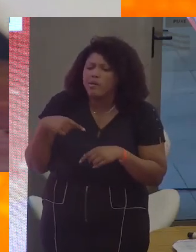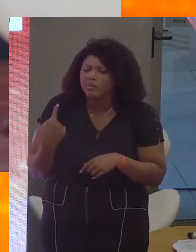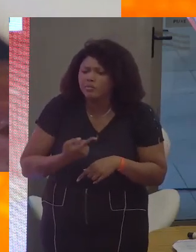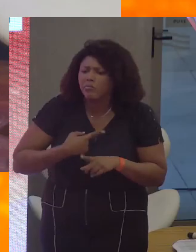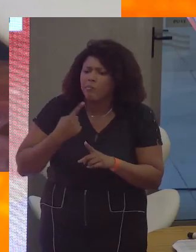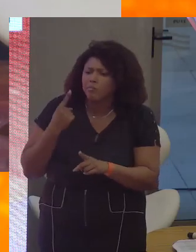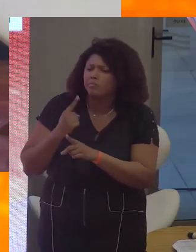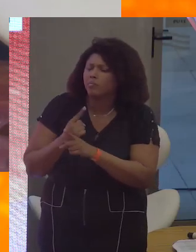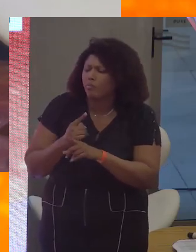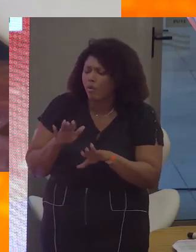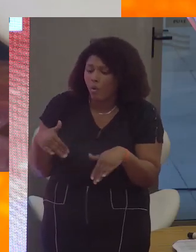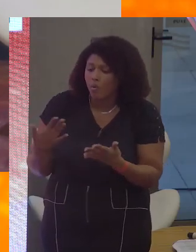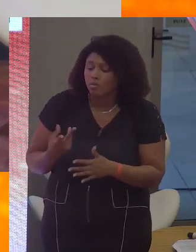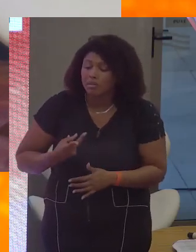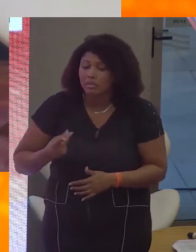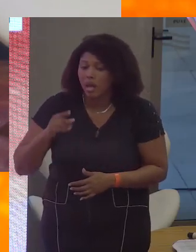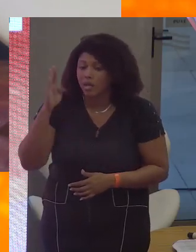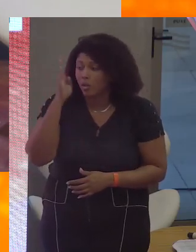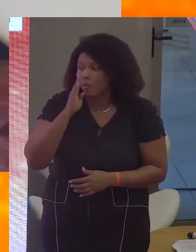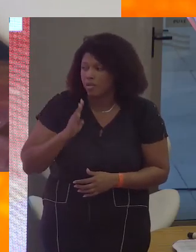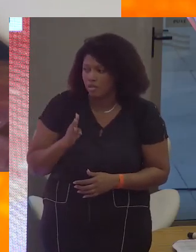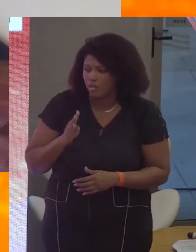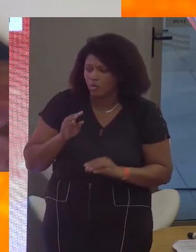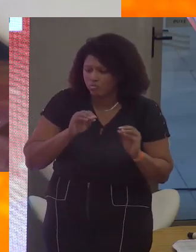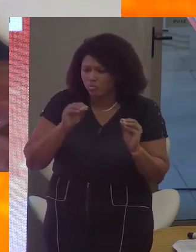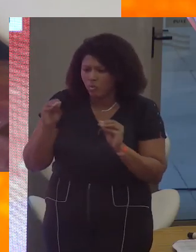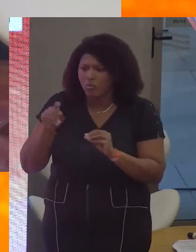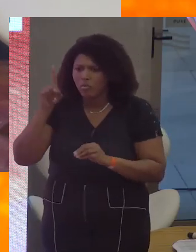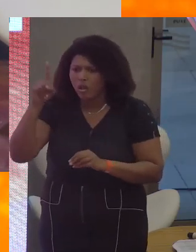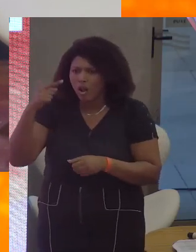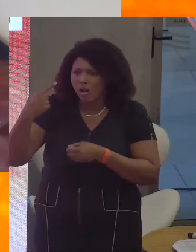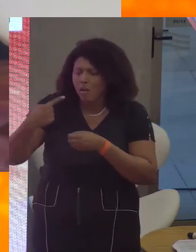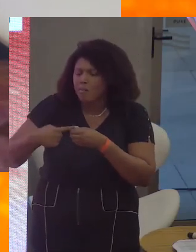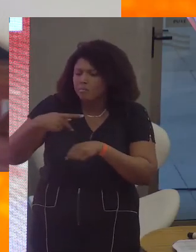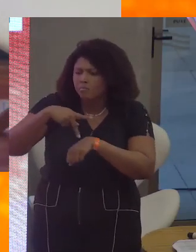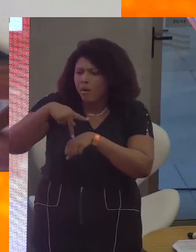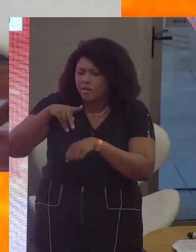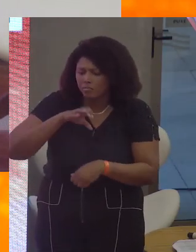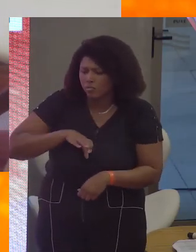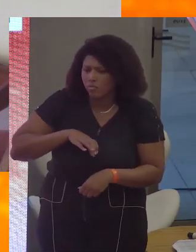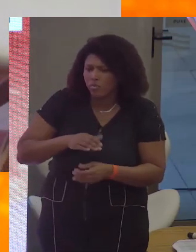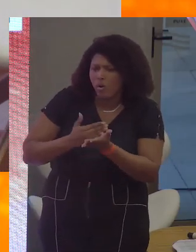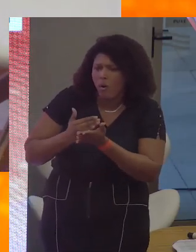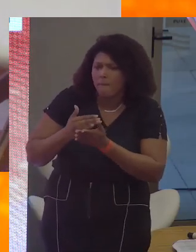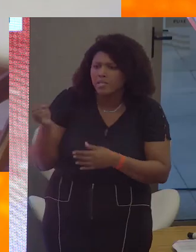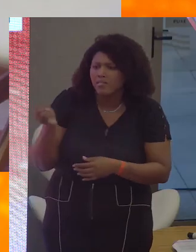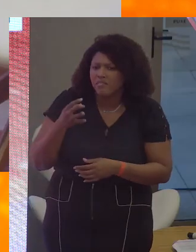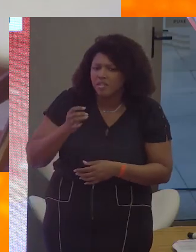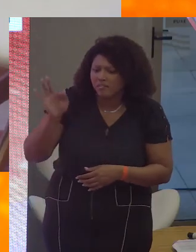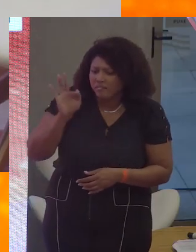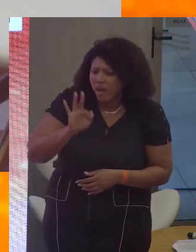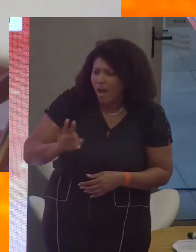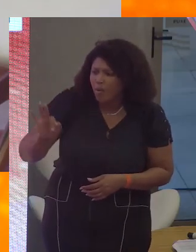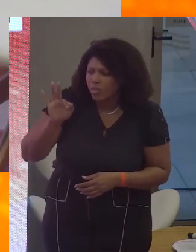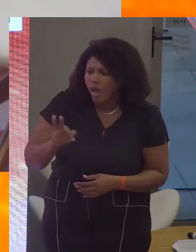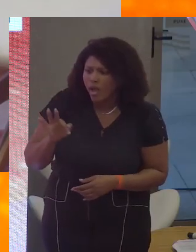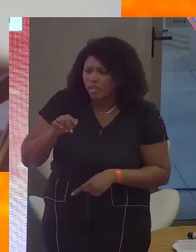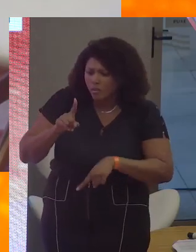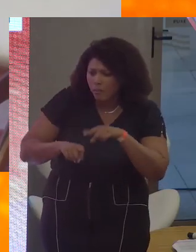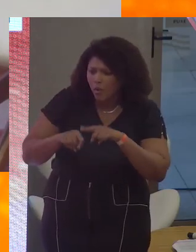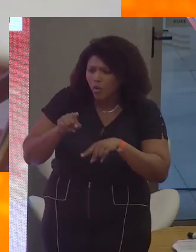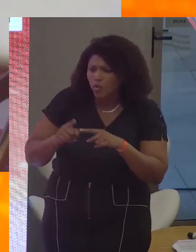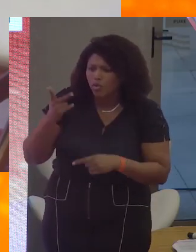encontra quando sai do Brasil, se muda, vai para Portugal e começa a fazer um mestrado em produtos